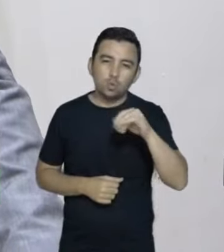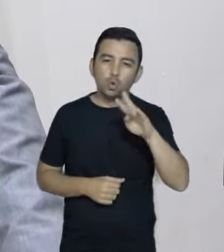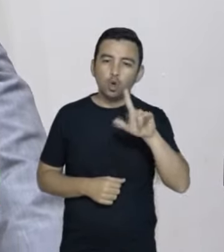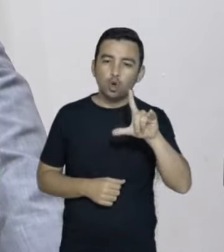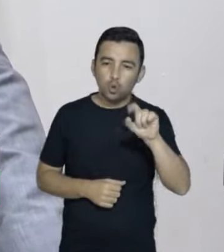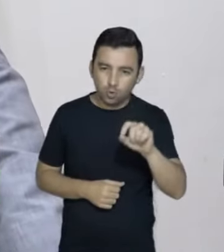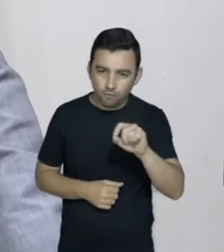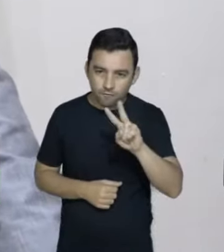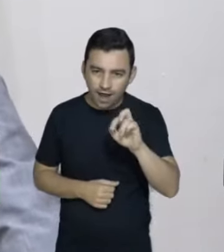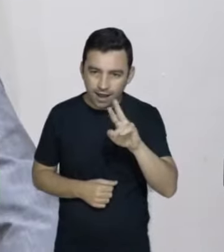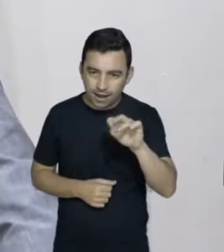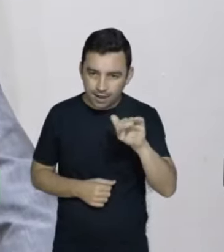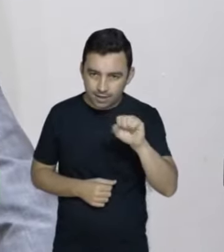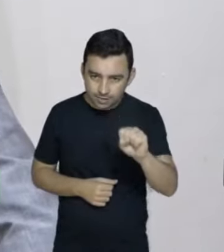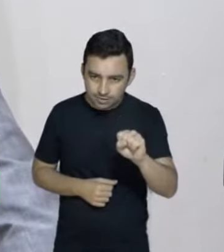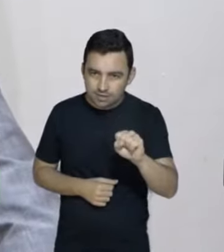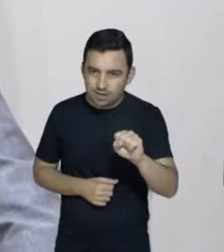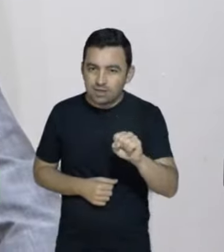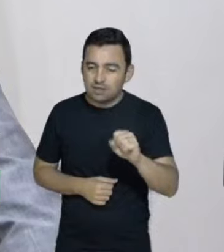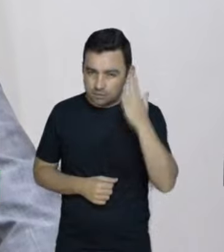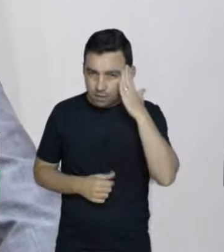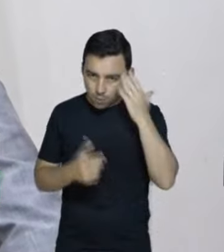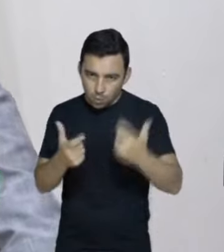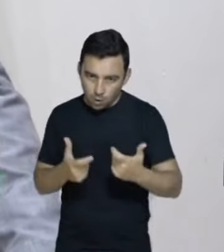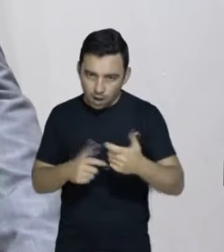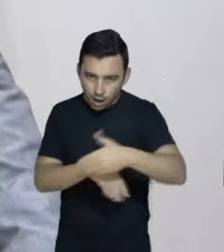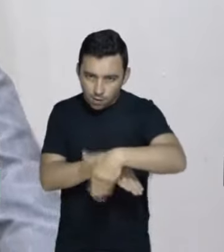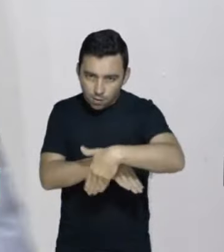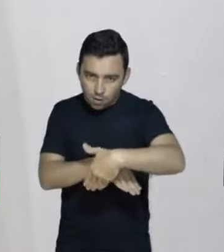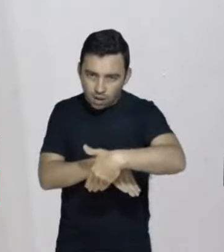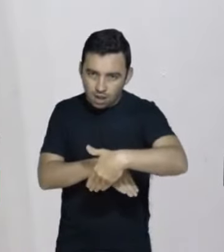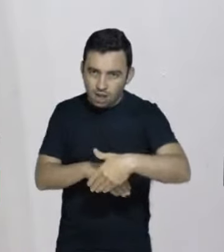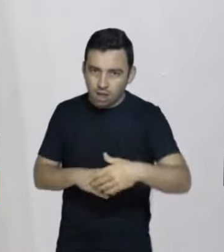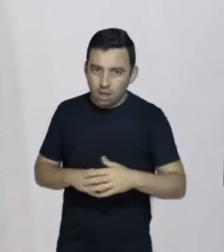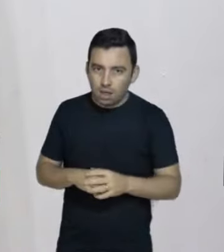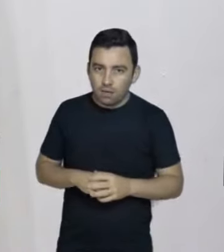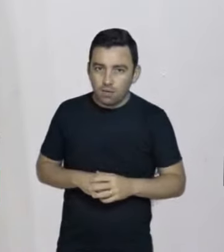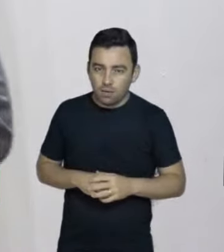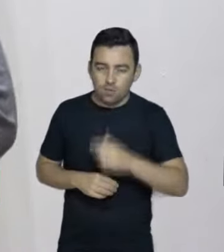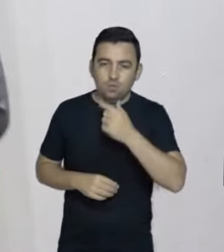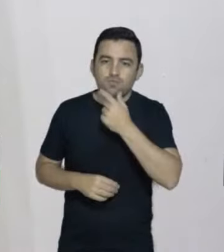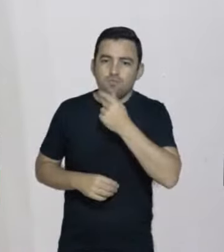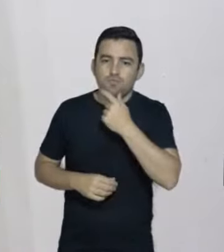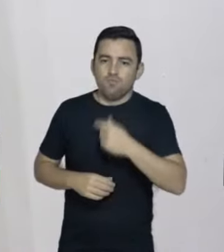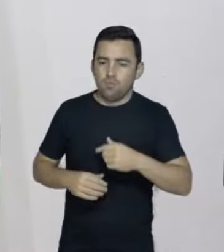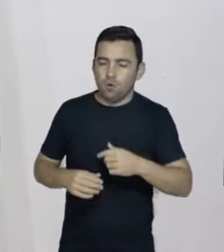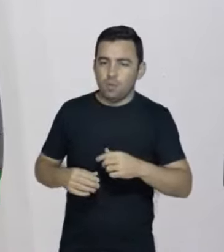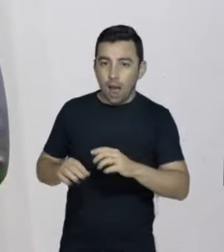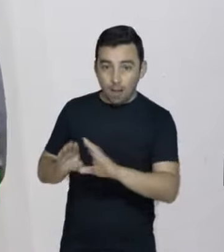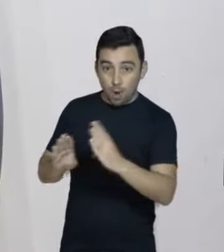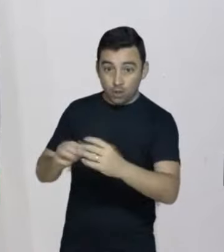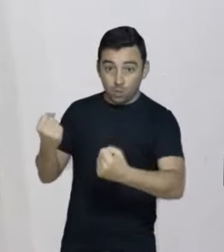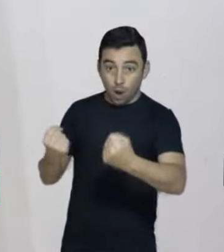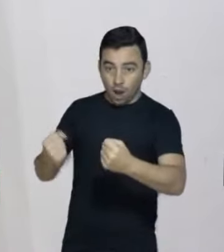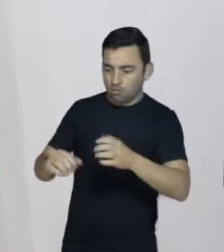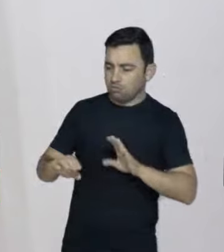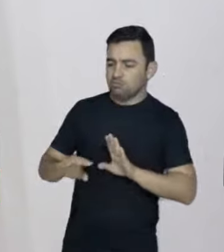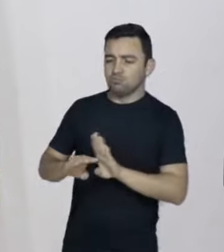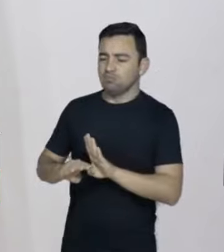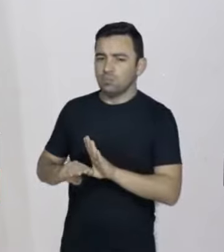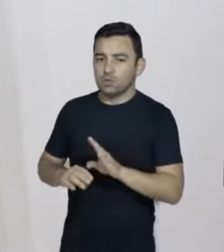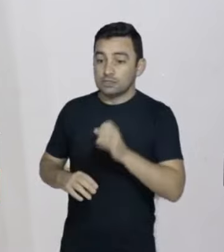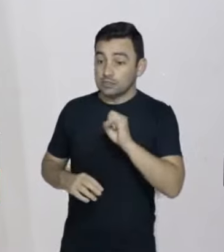Antiga Lome Americanas, para quem é de lá sabe onde eu estou falando, tu deixa teu carro para ir no banco ali, o malucão encosta na porta do carro e fica ali esperando. Se é homem,